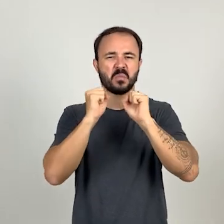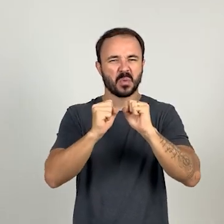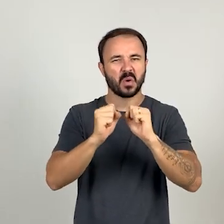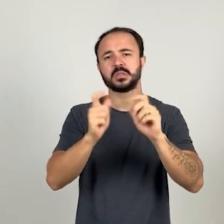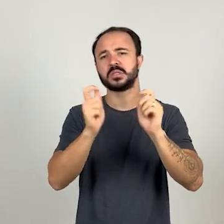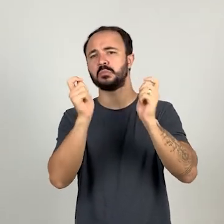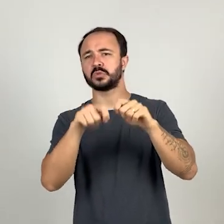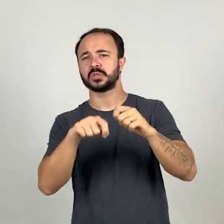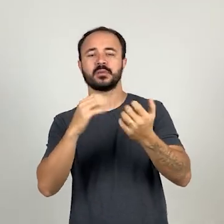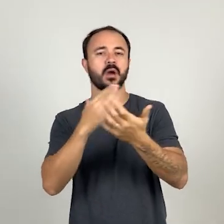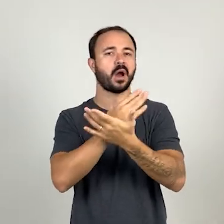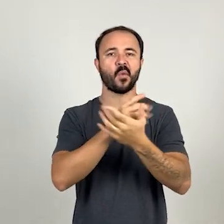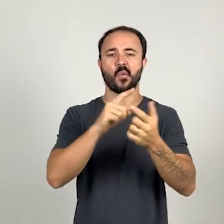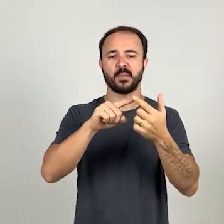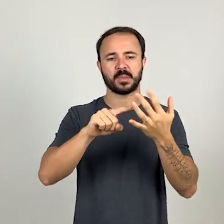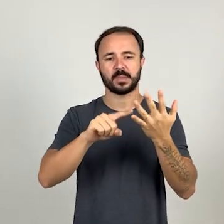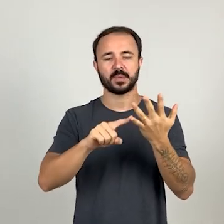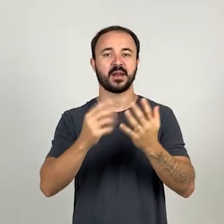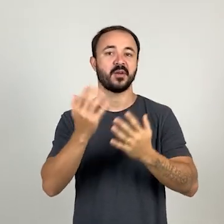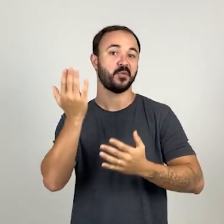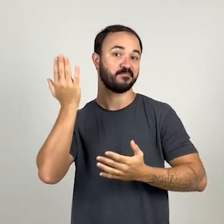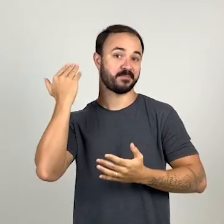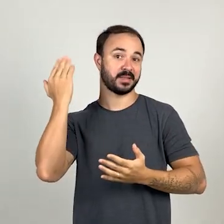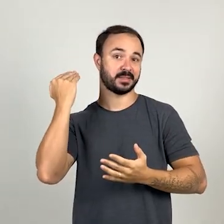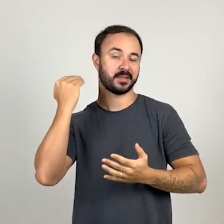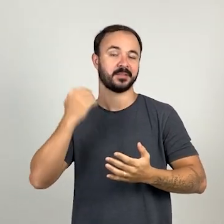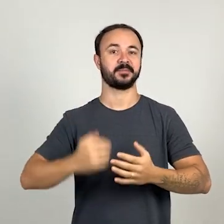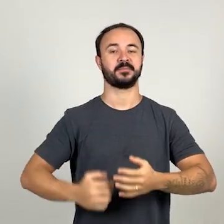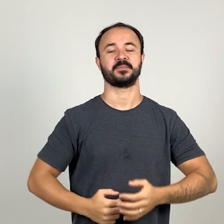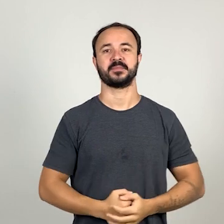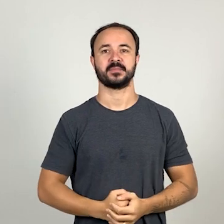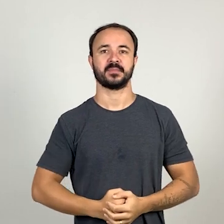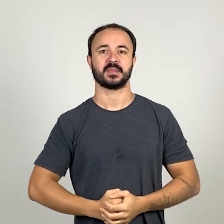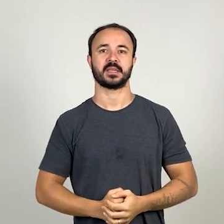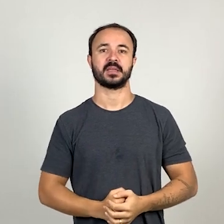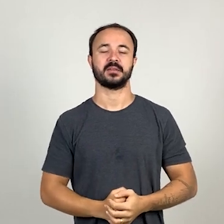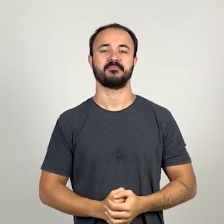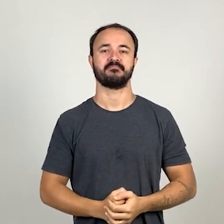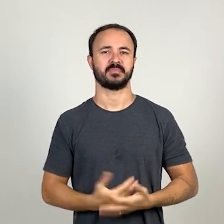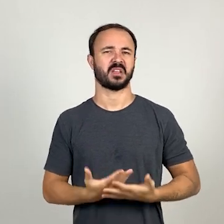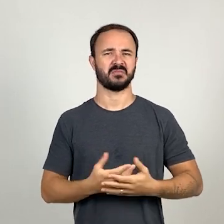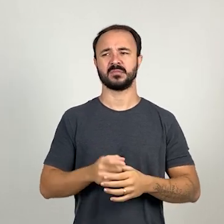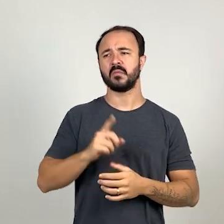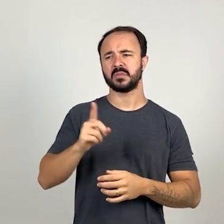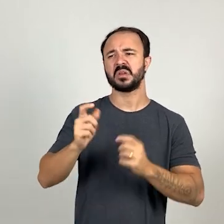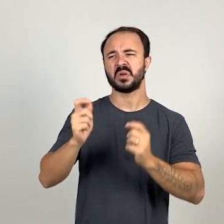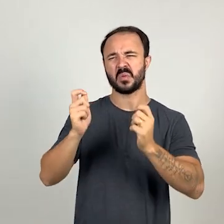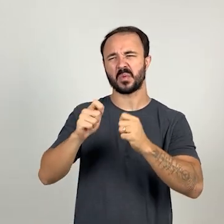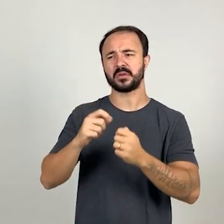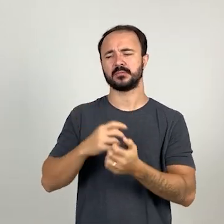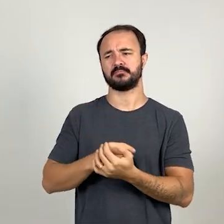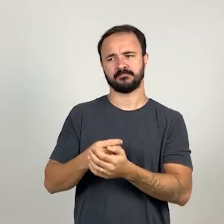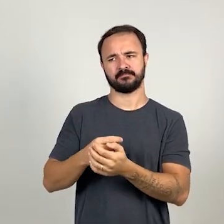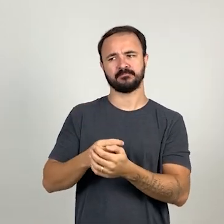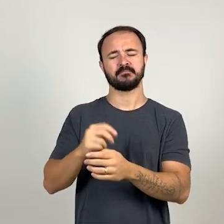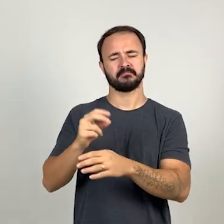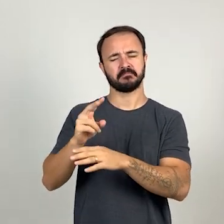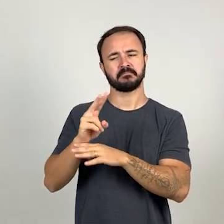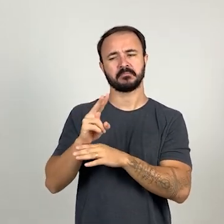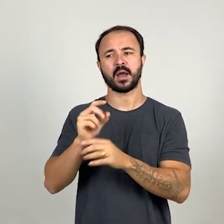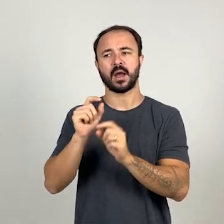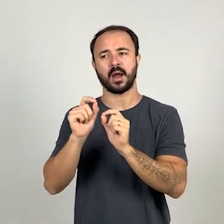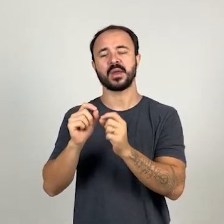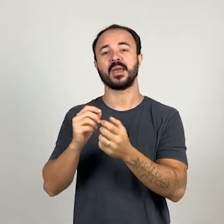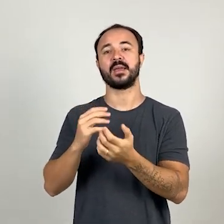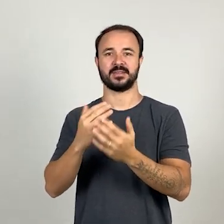no passado. Então, could you do me a favor? Você poderia me fazer um favor? Um